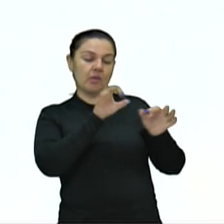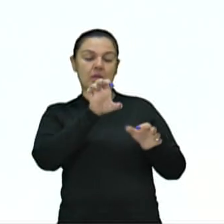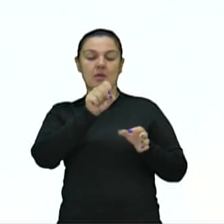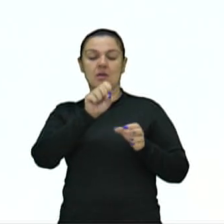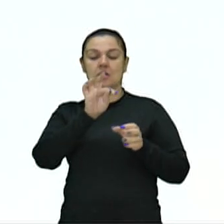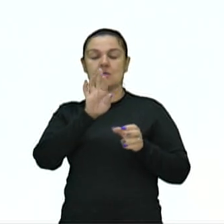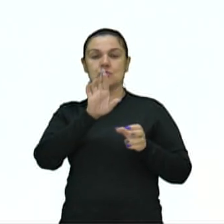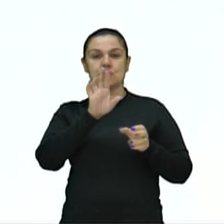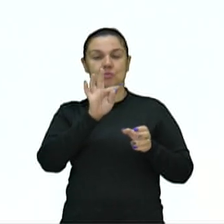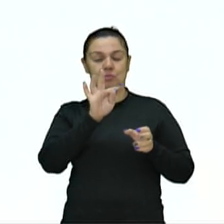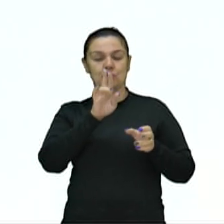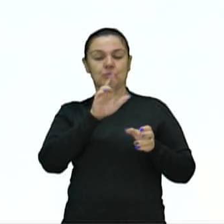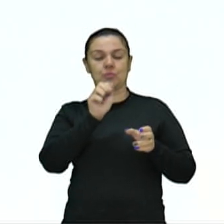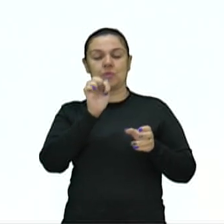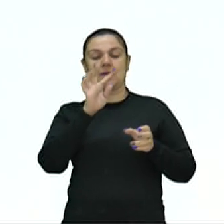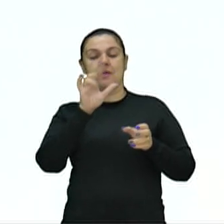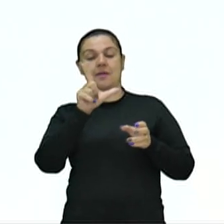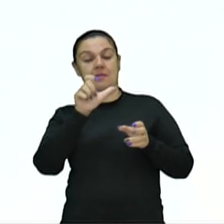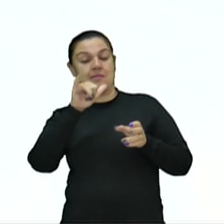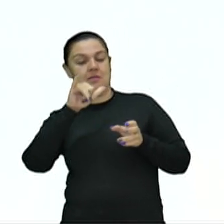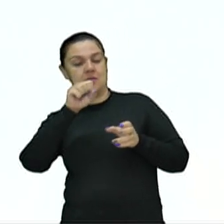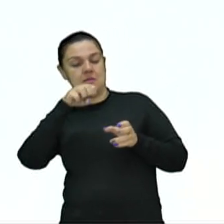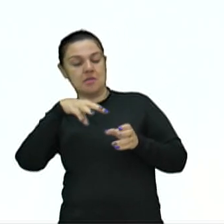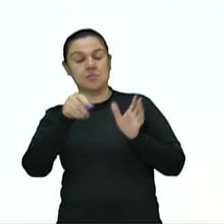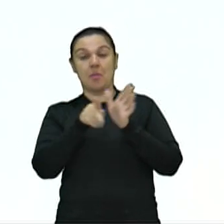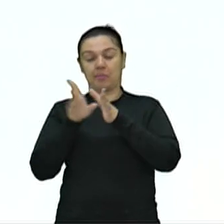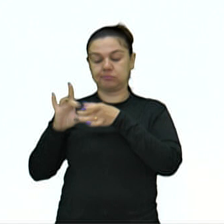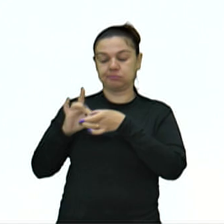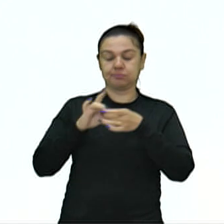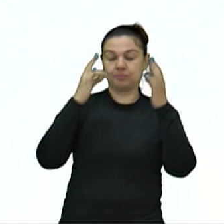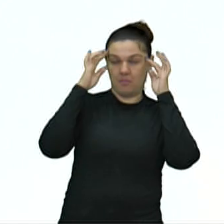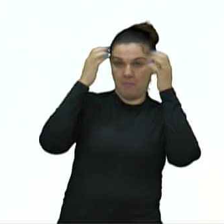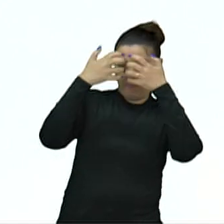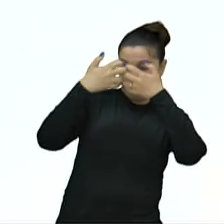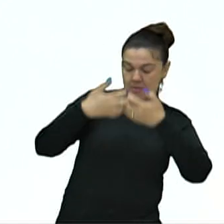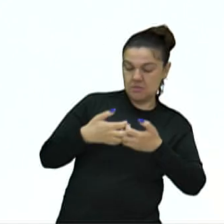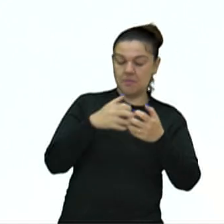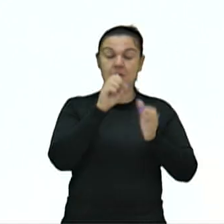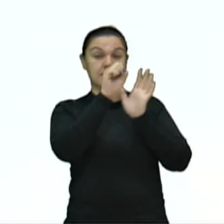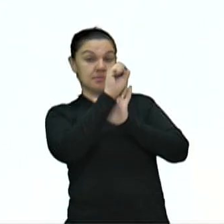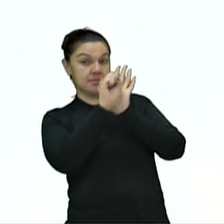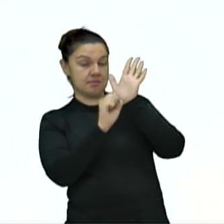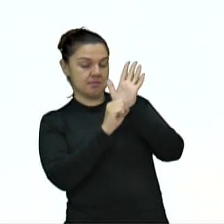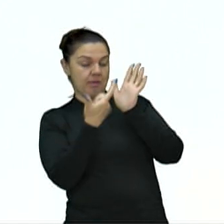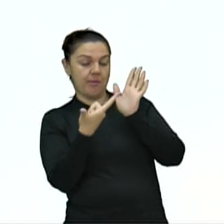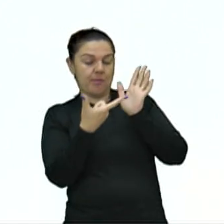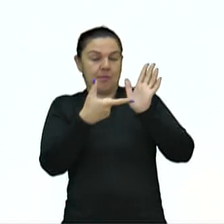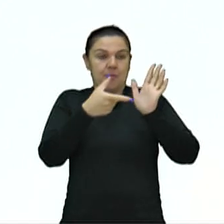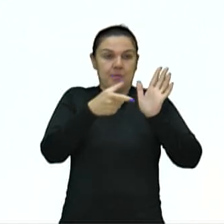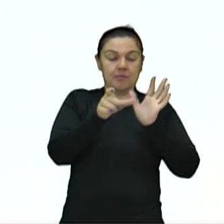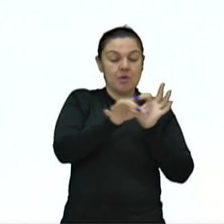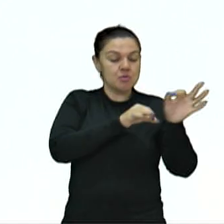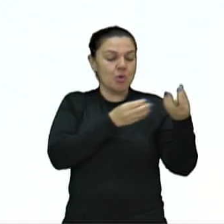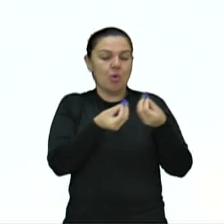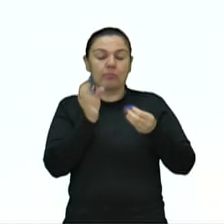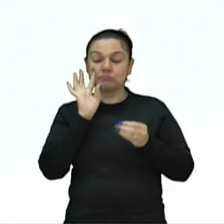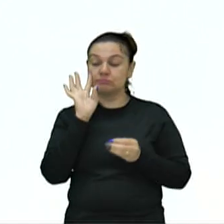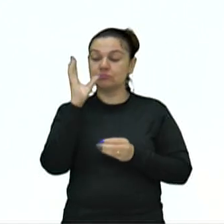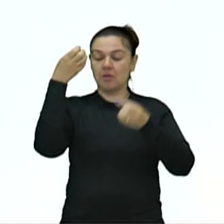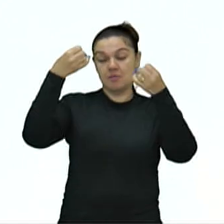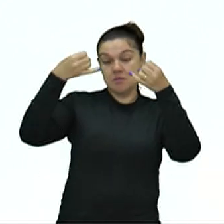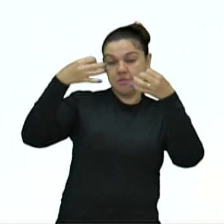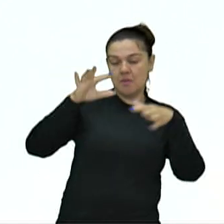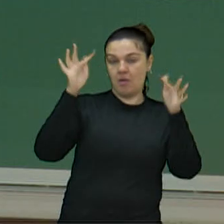uma corrente de pensamento do século XX que busca identificar as estruturas nas quais os fenômenos estão inseridos, para assim